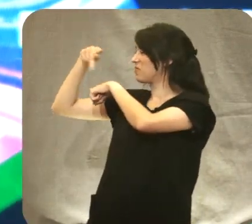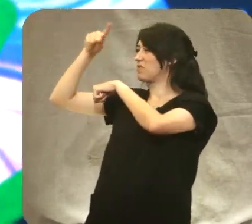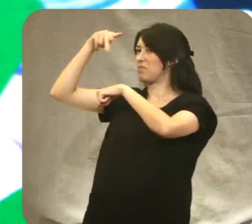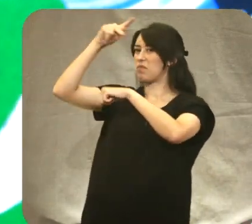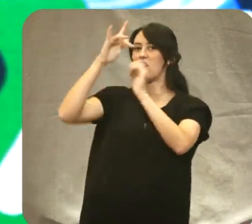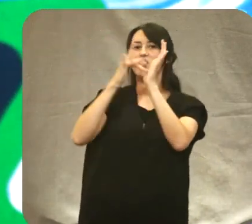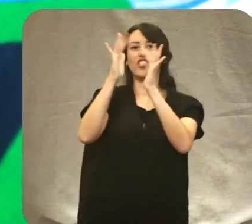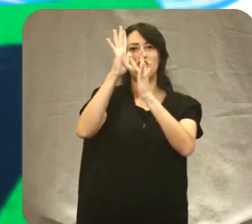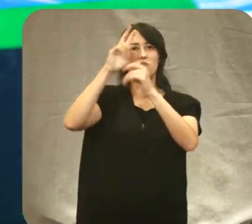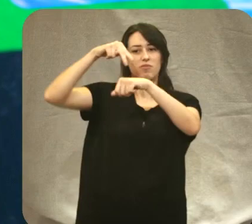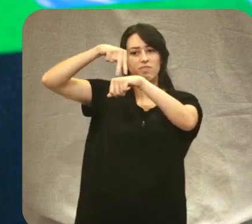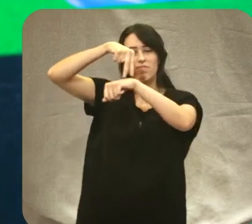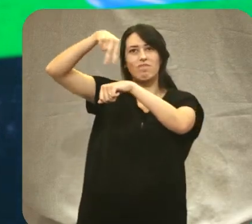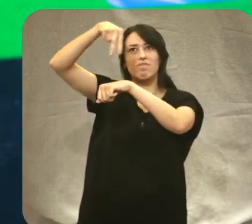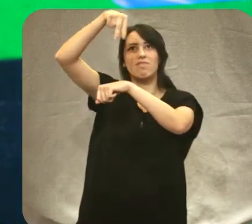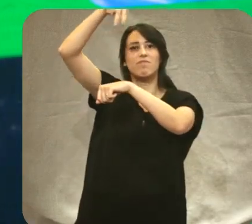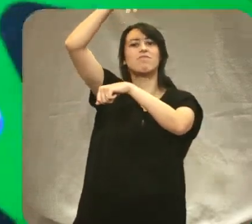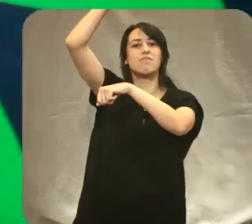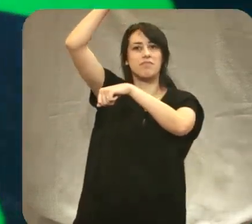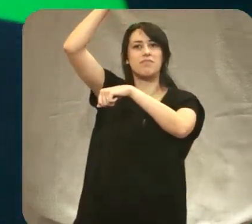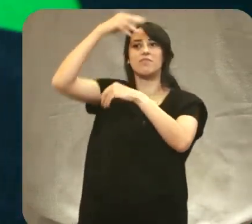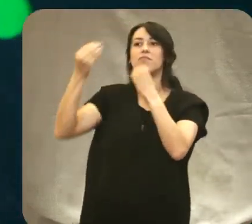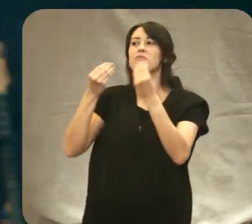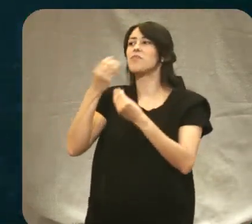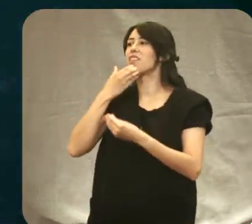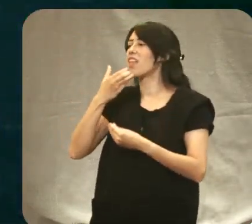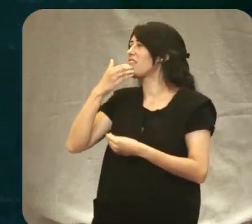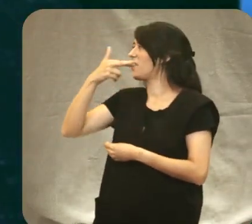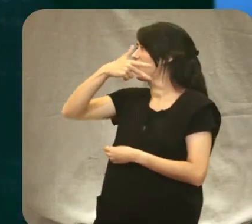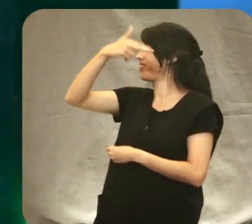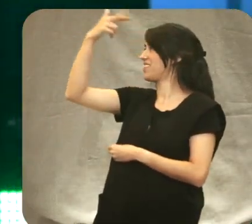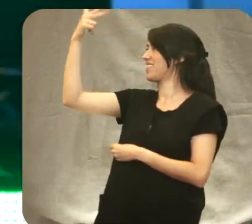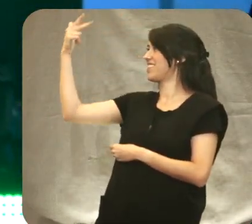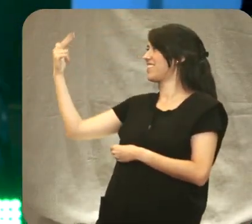Jesus ressuscitando. Como é que é Natal? Mostra aí pra gente.